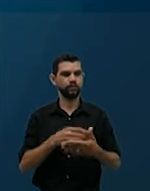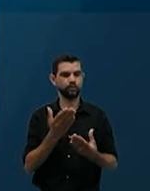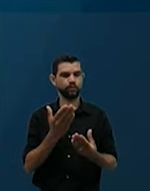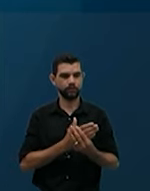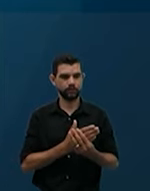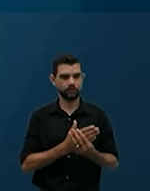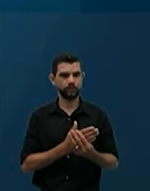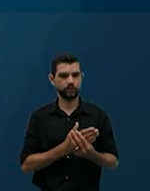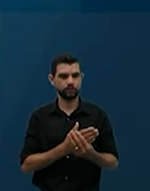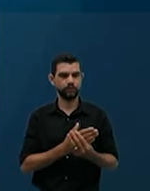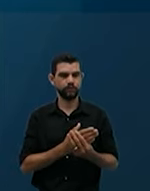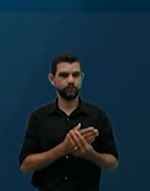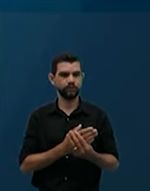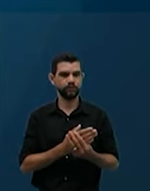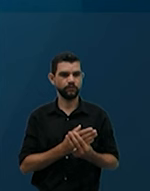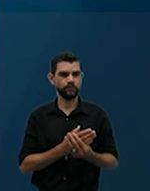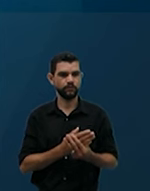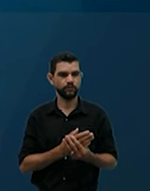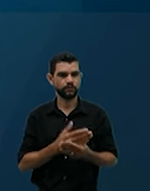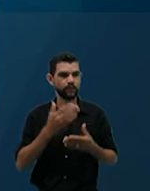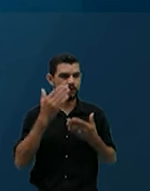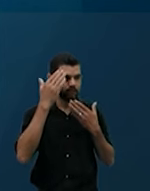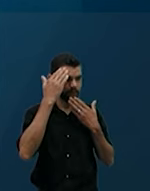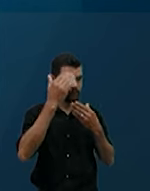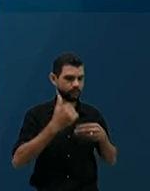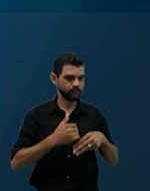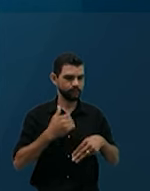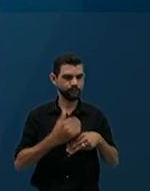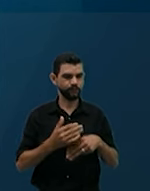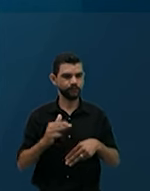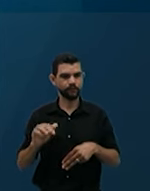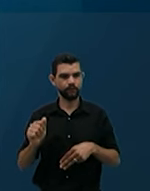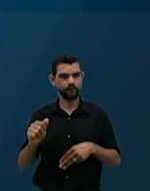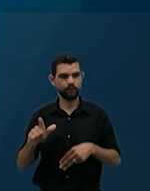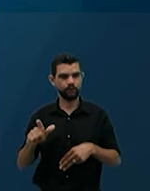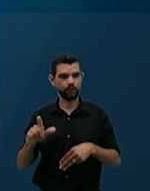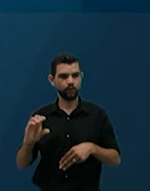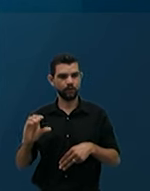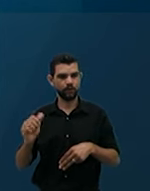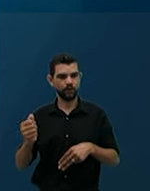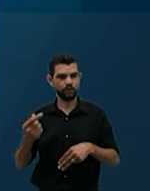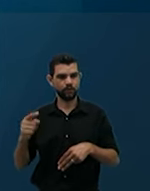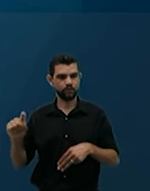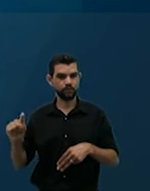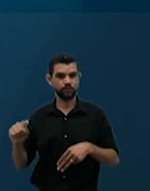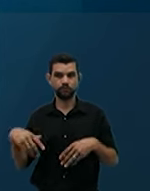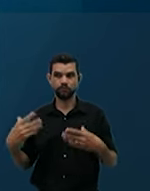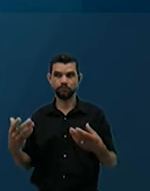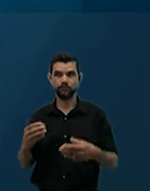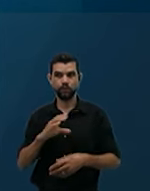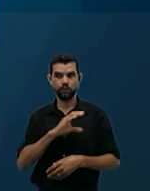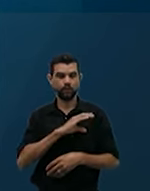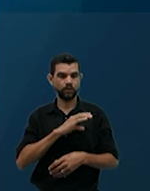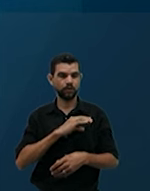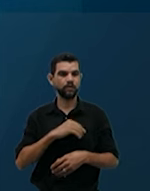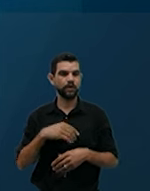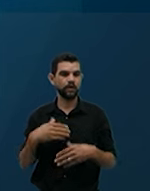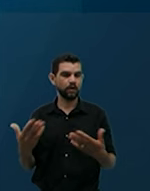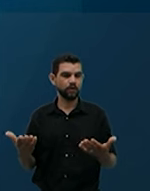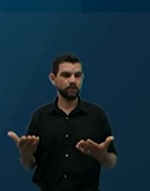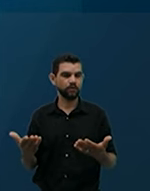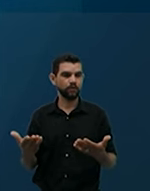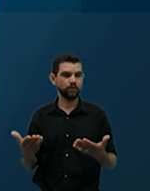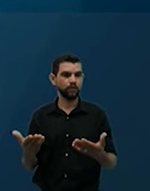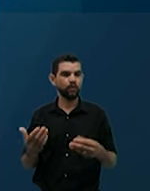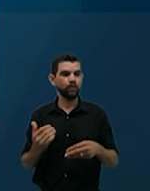Pois não, obrigado, ministro Falcão. Bom, então a situação, colegas, fica a seguinte. O ministro Gurgel, então, negou provimento